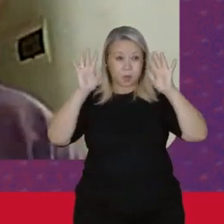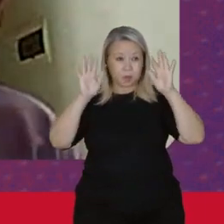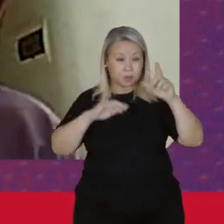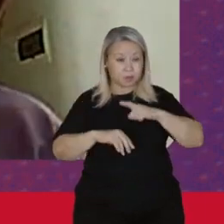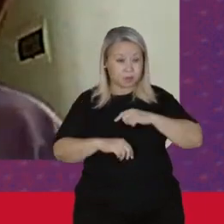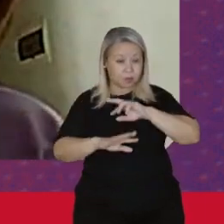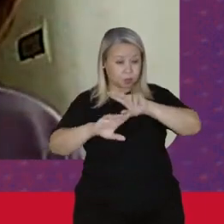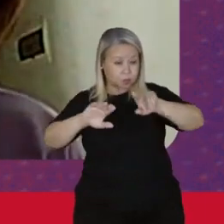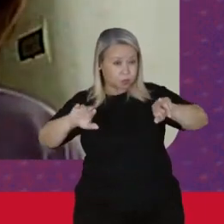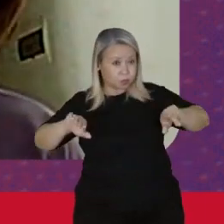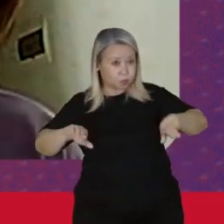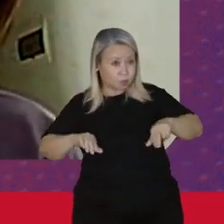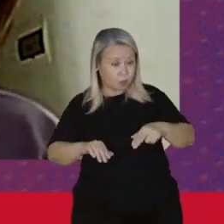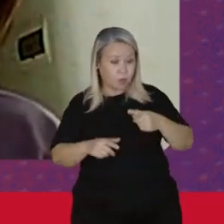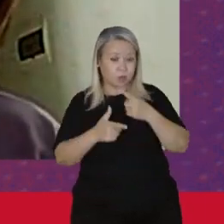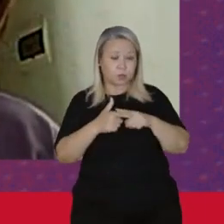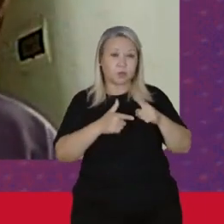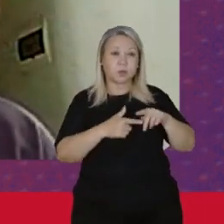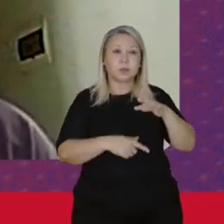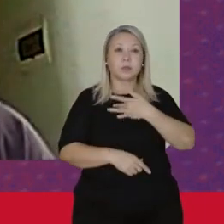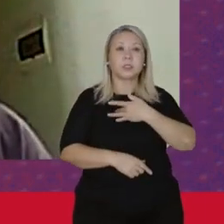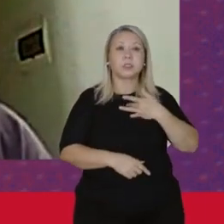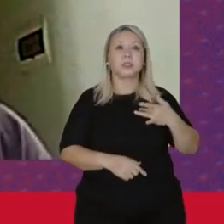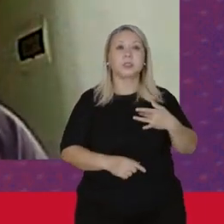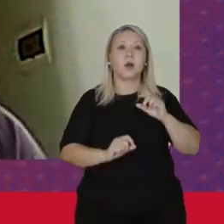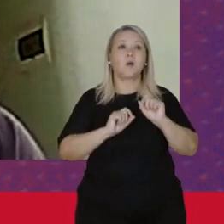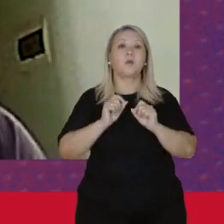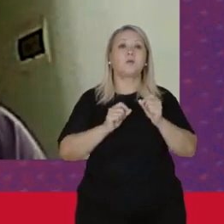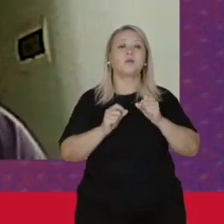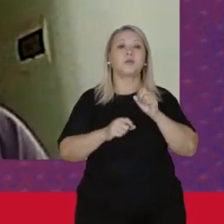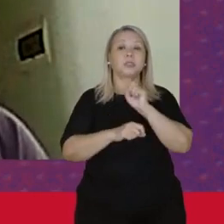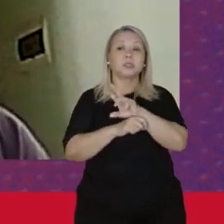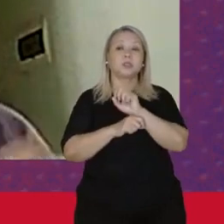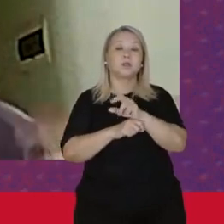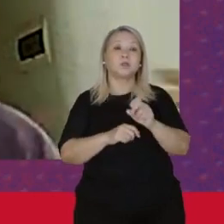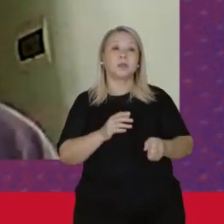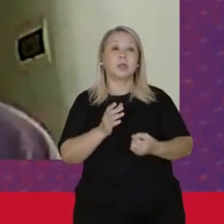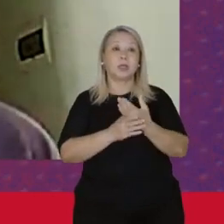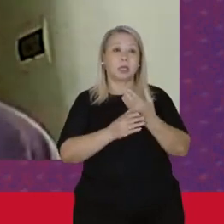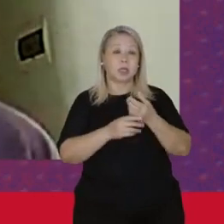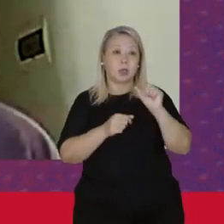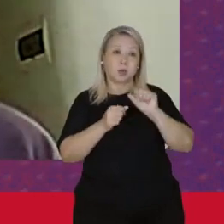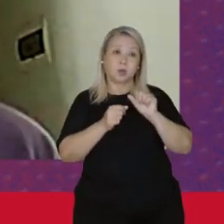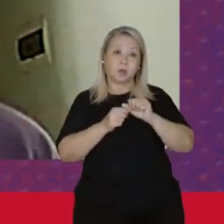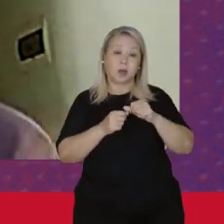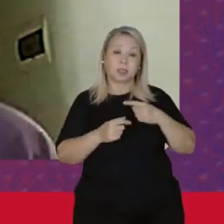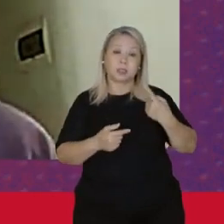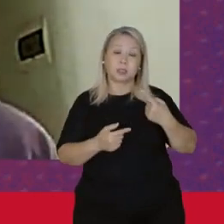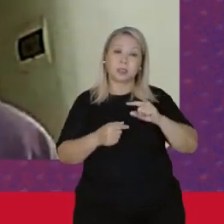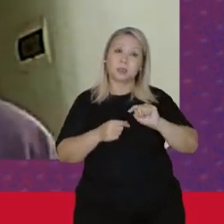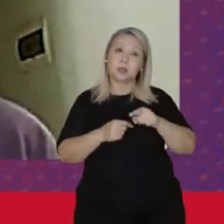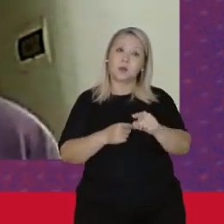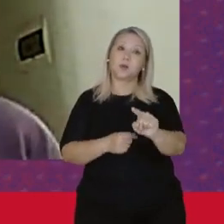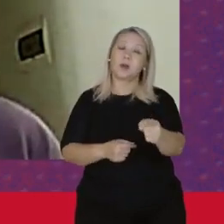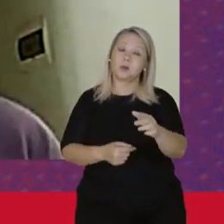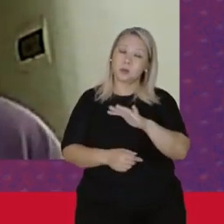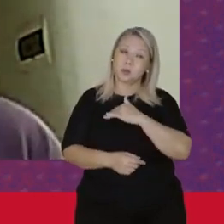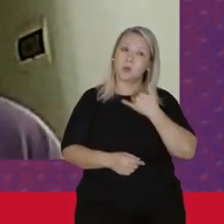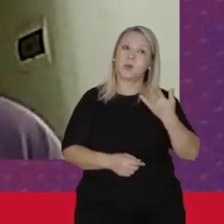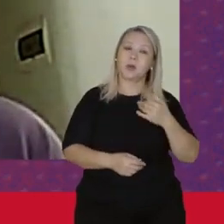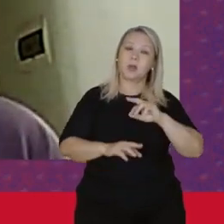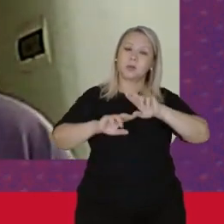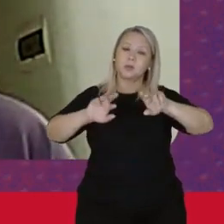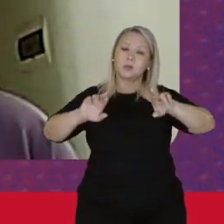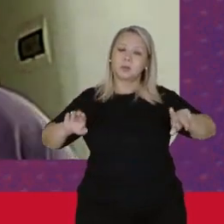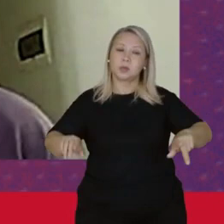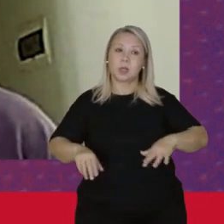de outras problemas de saúde que esses agrotóxicos causam, que a longo prazo também podem levar à morte ou uma série de